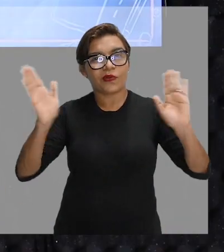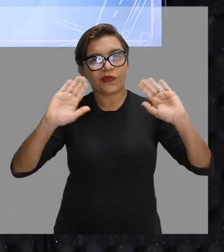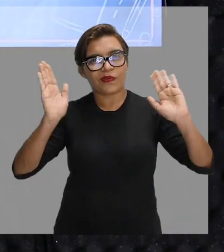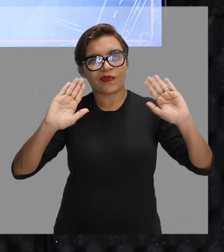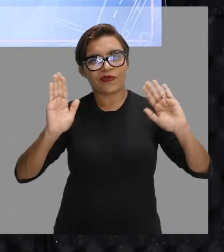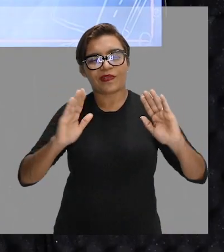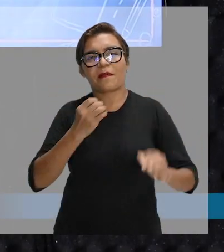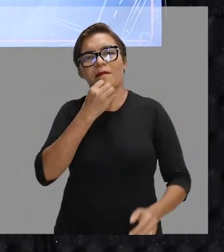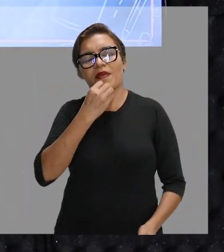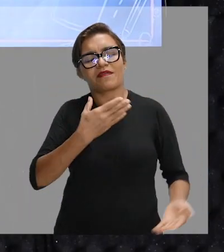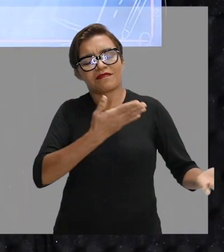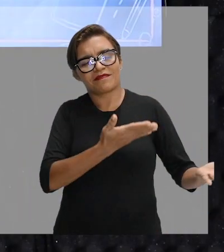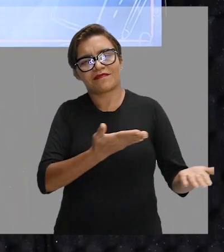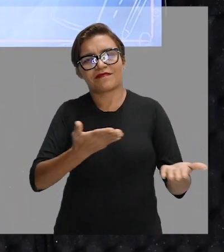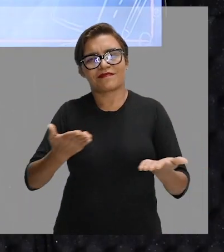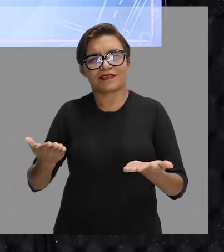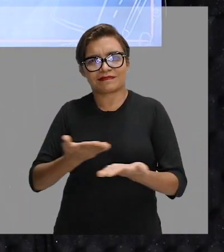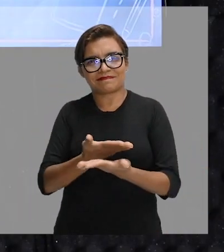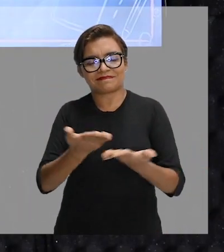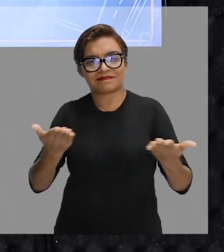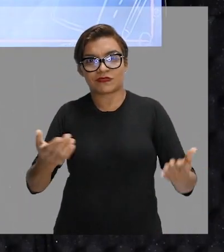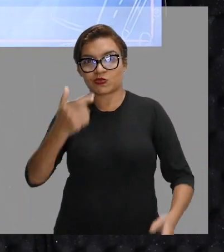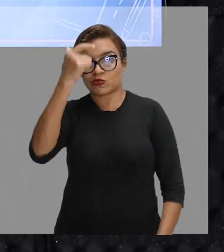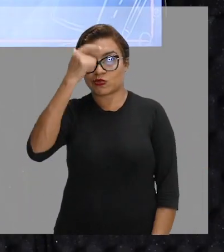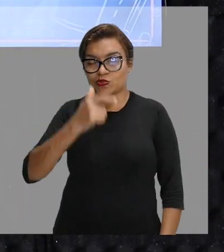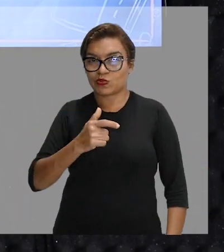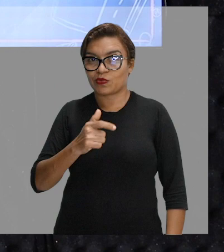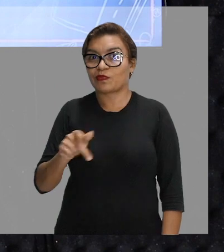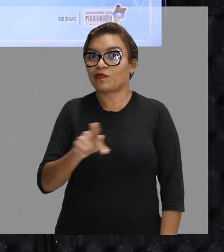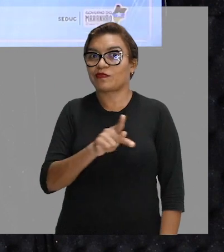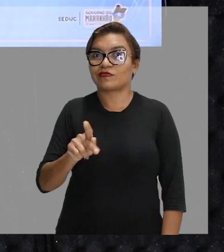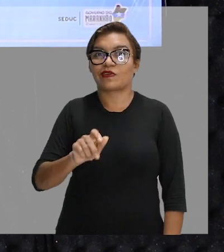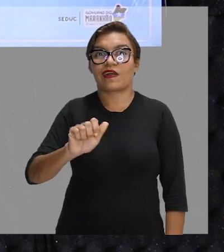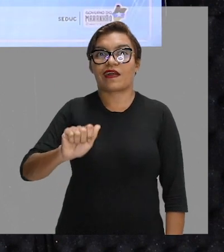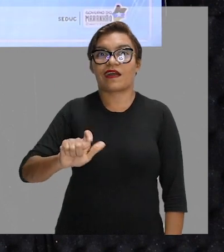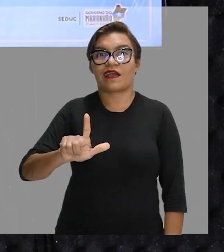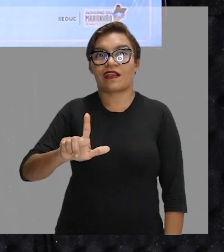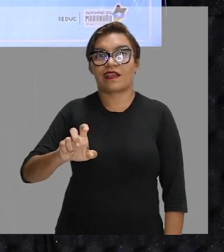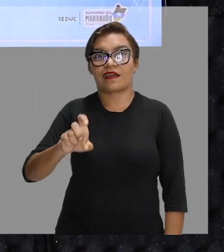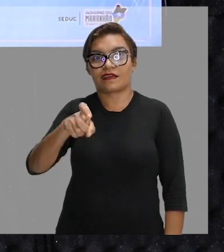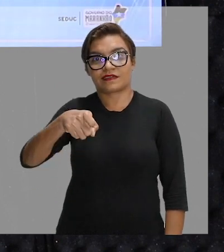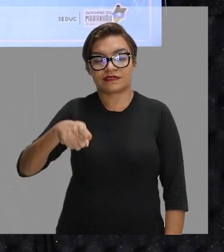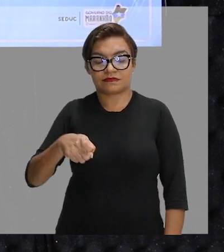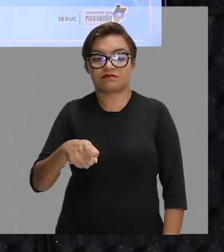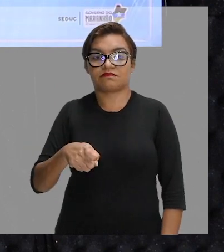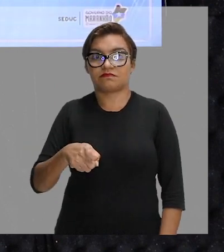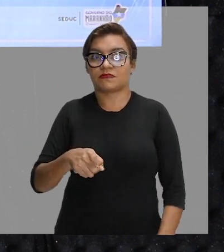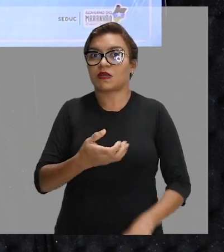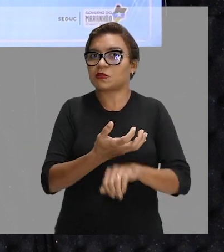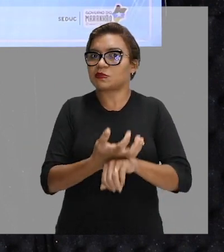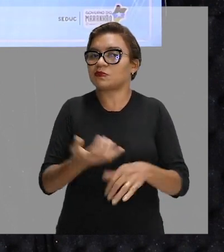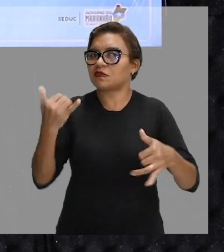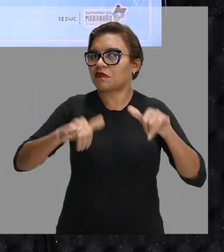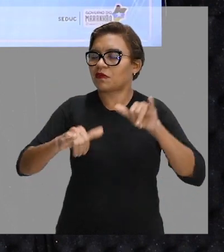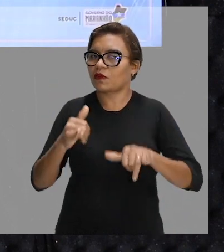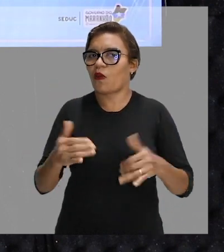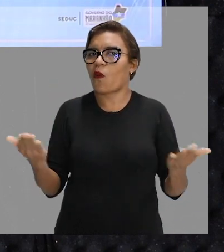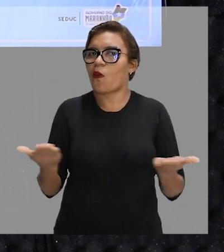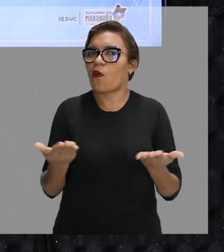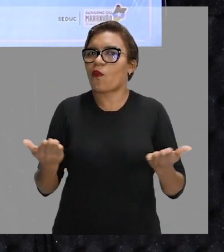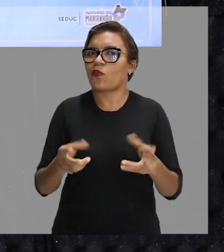Olá, turma, sejam todos bem-vindos. Sou o professor Alex, disciplina Química, e hoje nós vamos falar sobre as